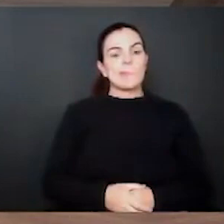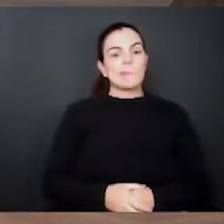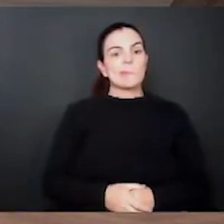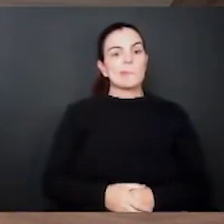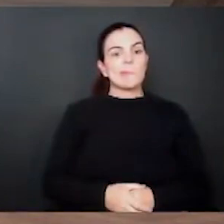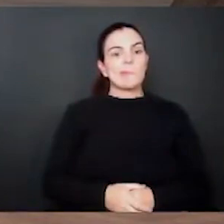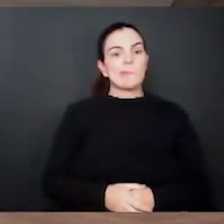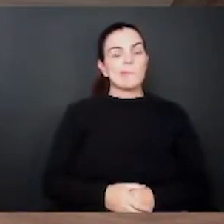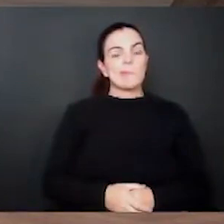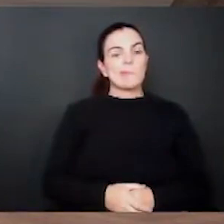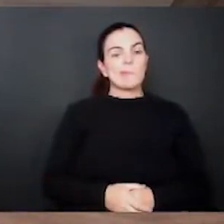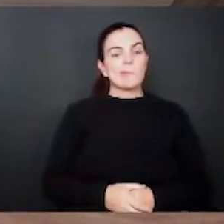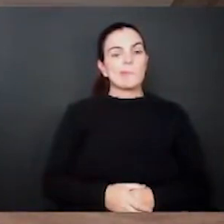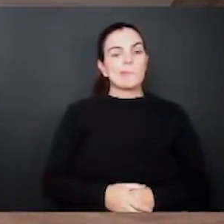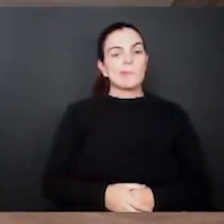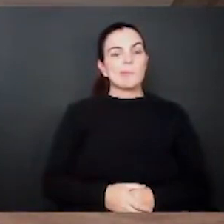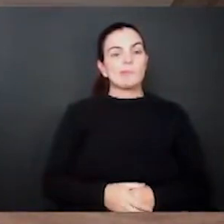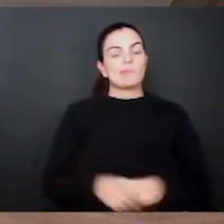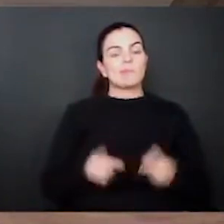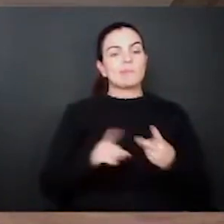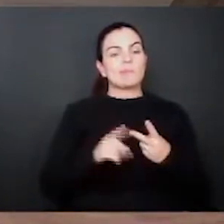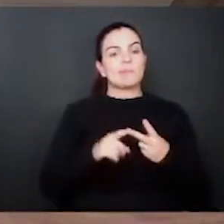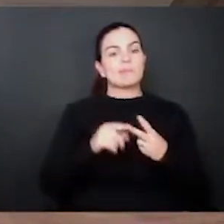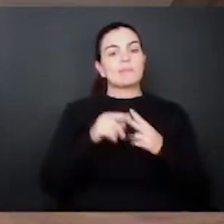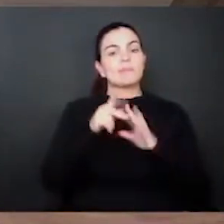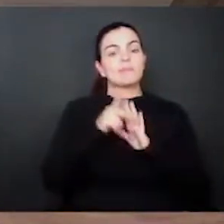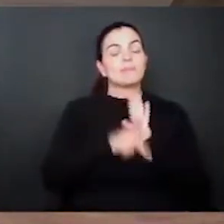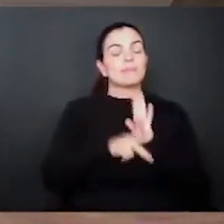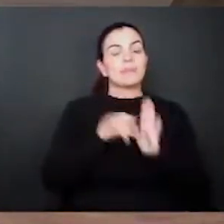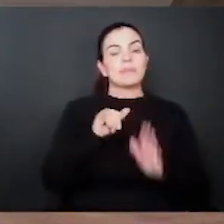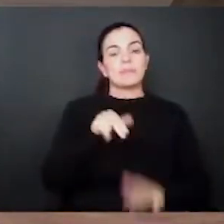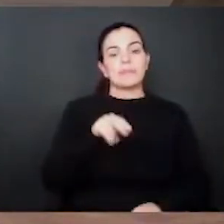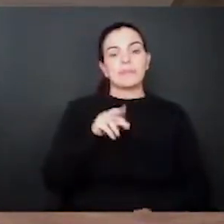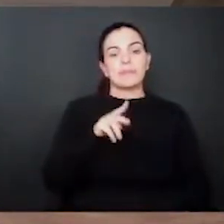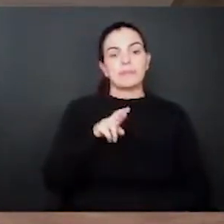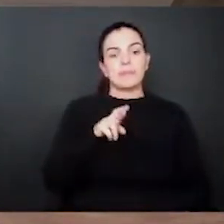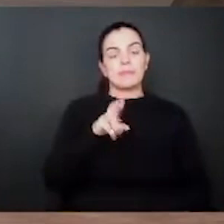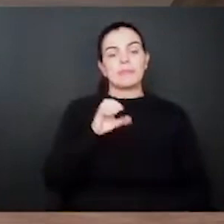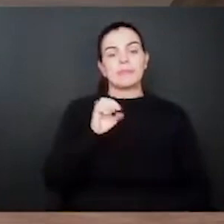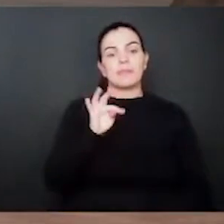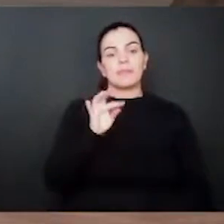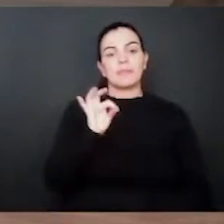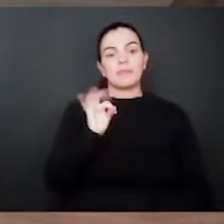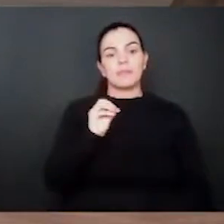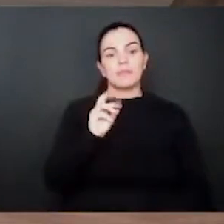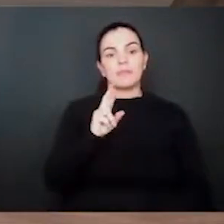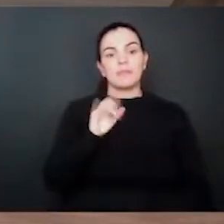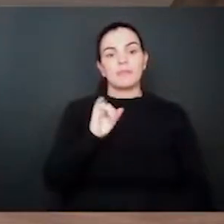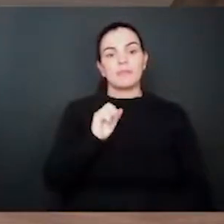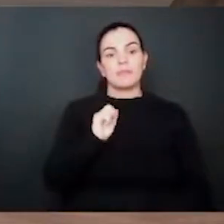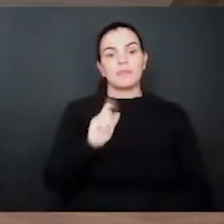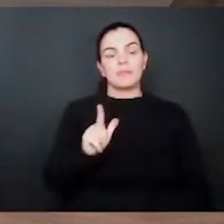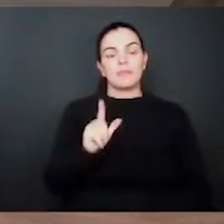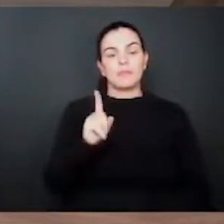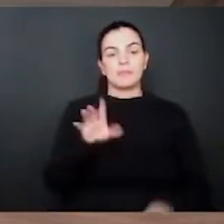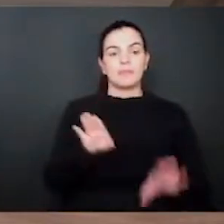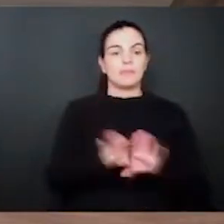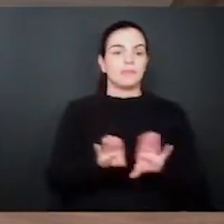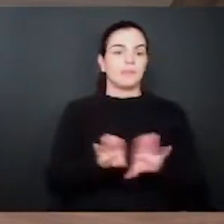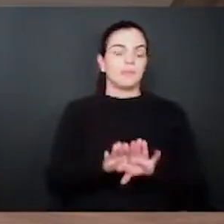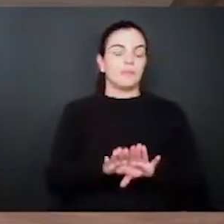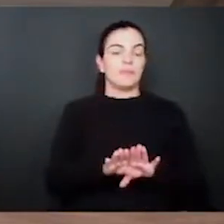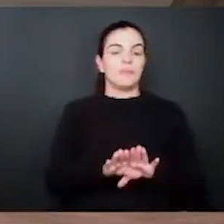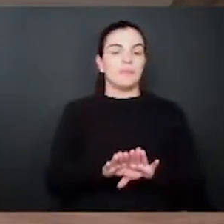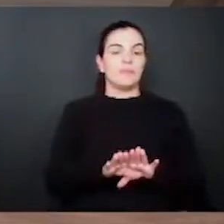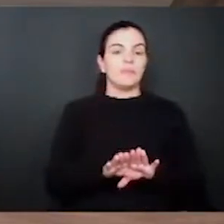plano intersetorial também, e isso é muito importante, e que a tarefa, né, da administração